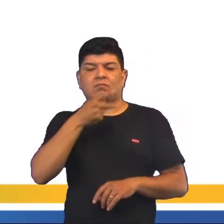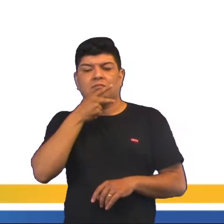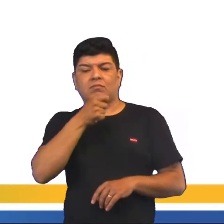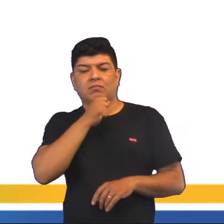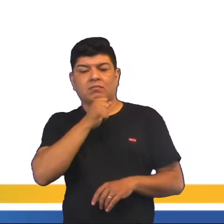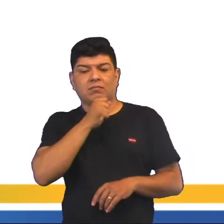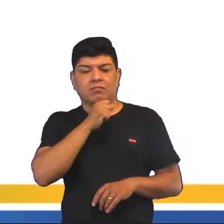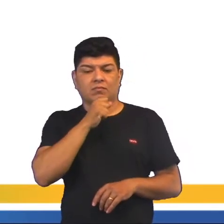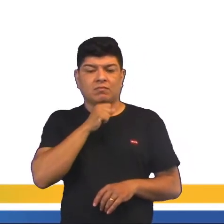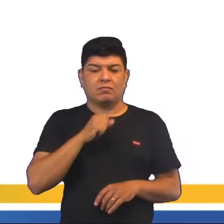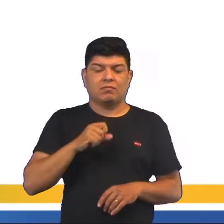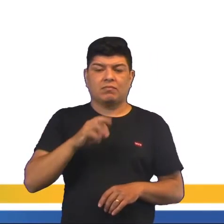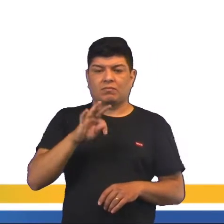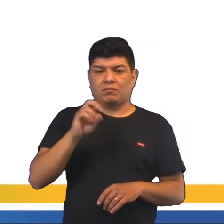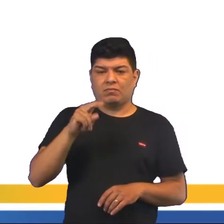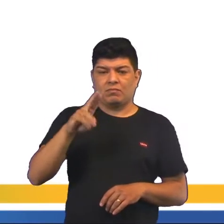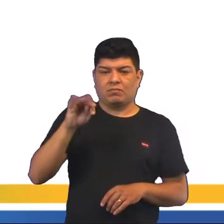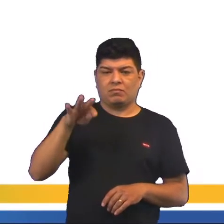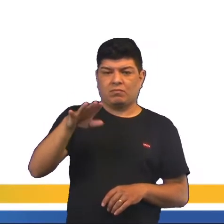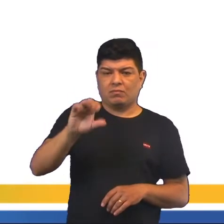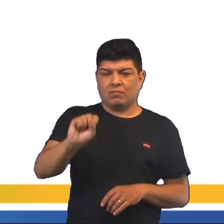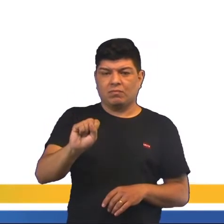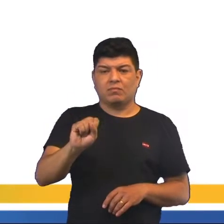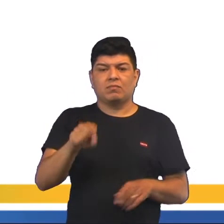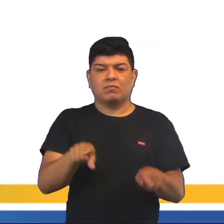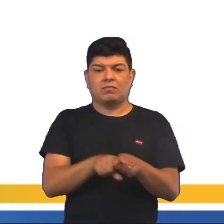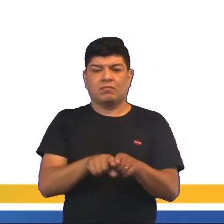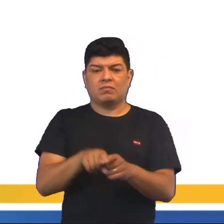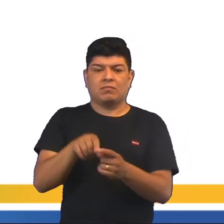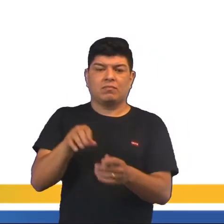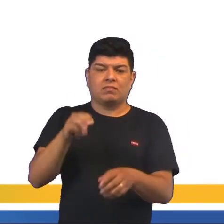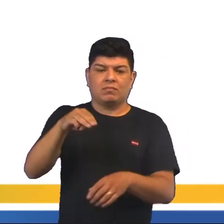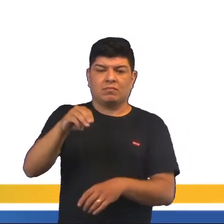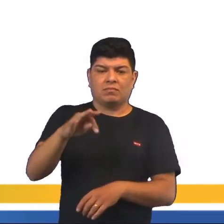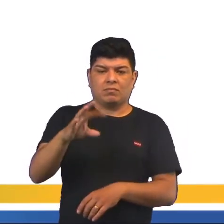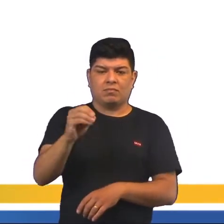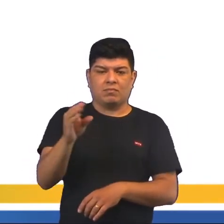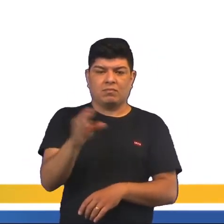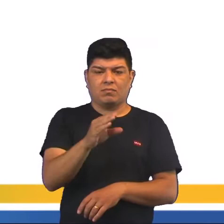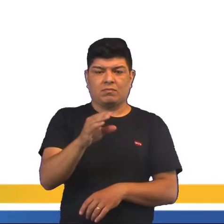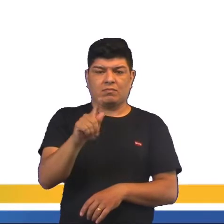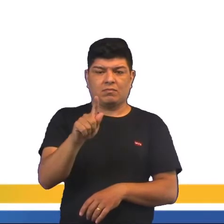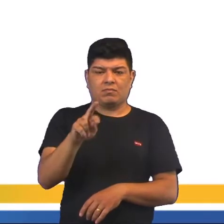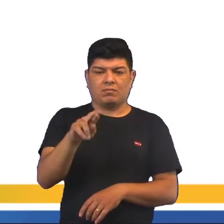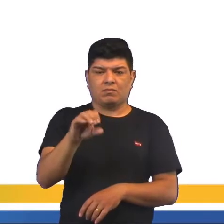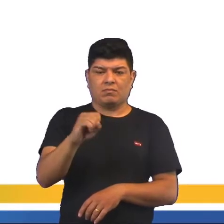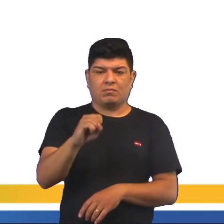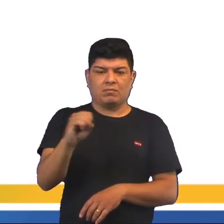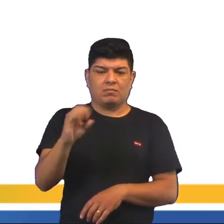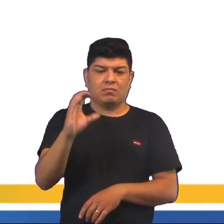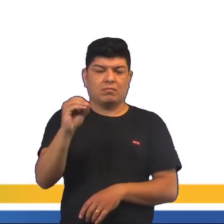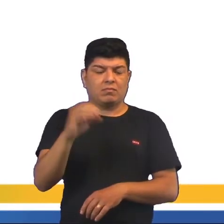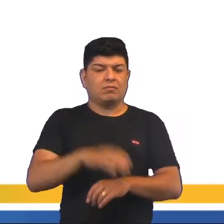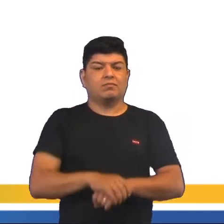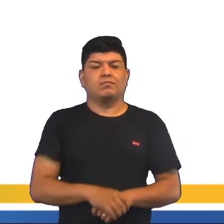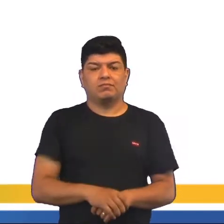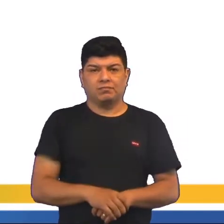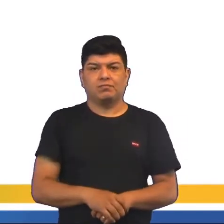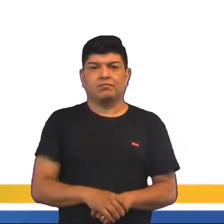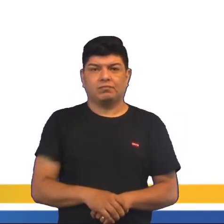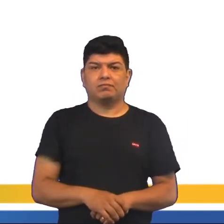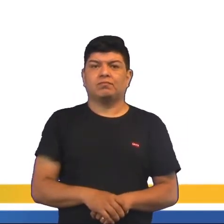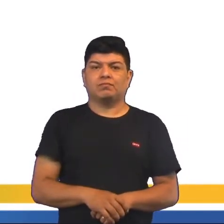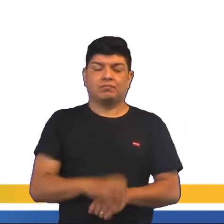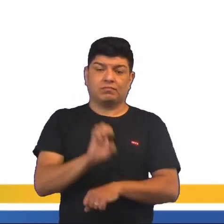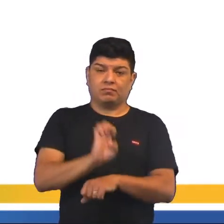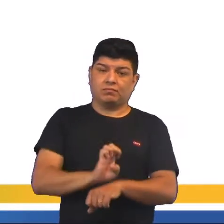Rondônia, Roraima, Tocantins e parte do Mato Grosso. Então é bom você observar que nos